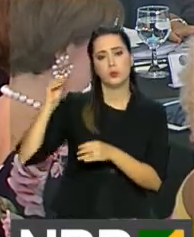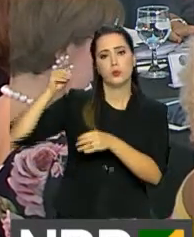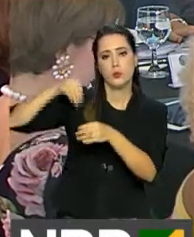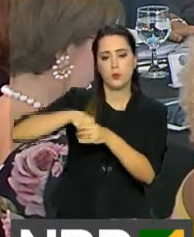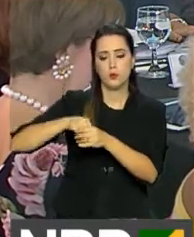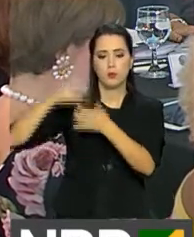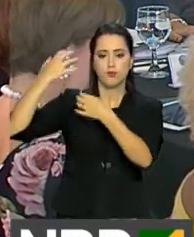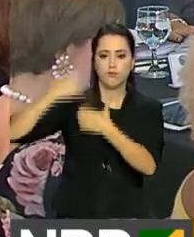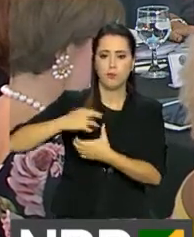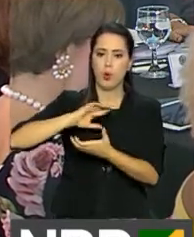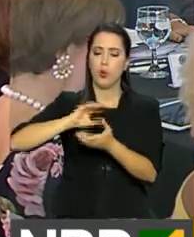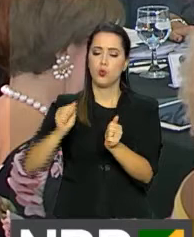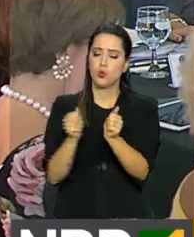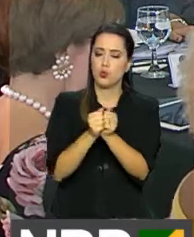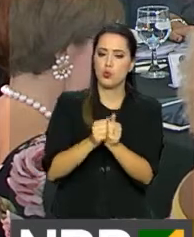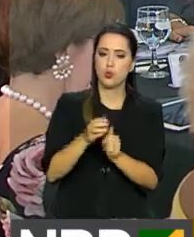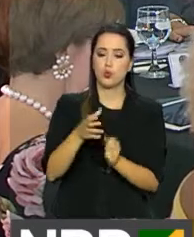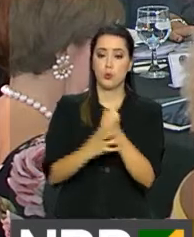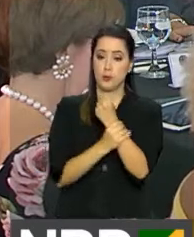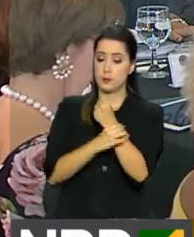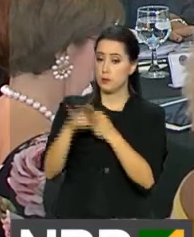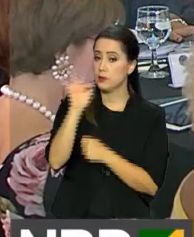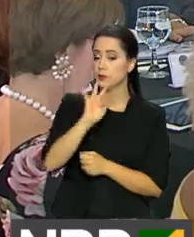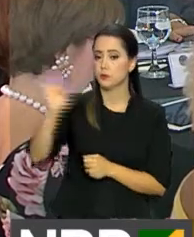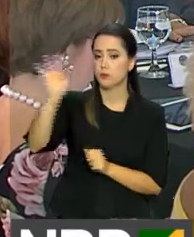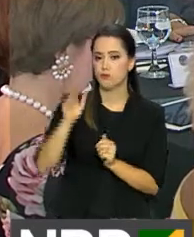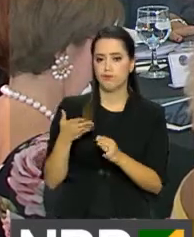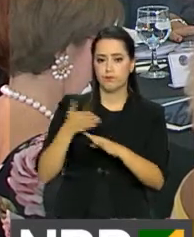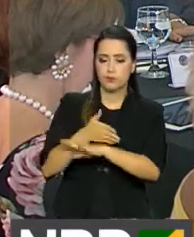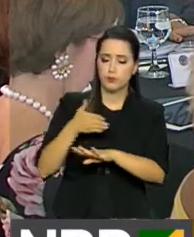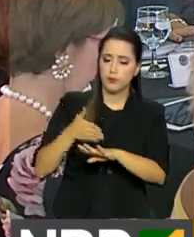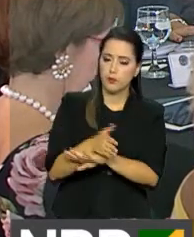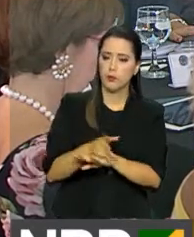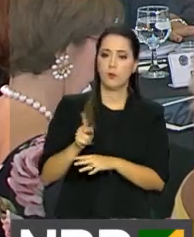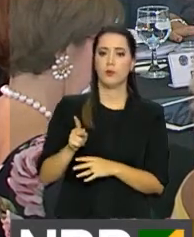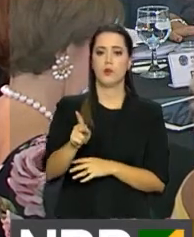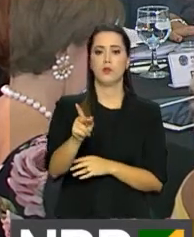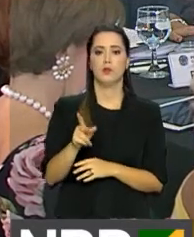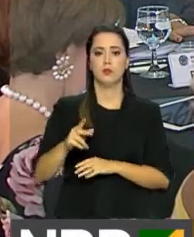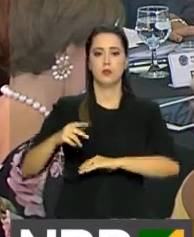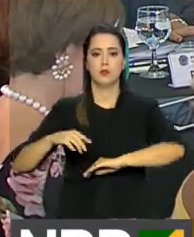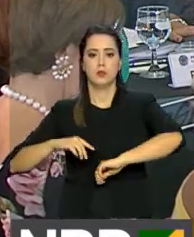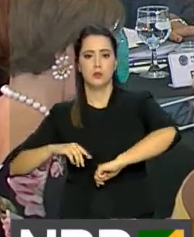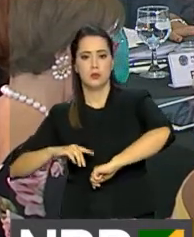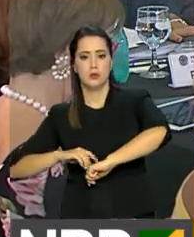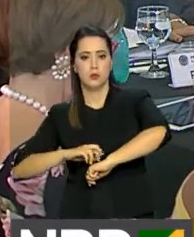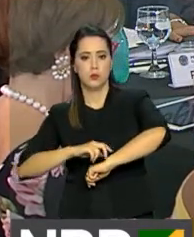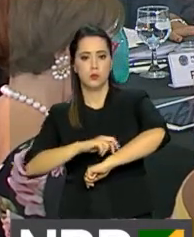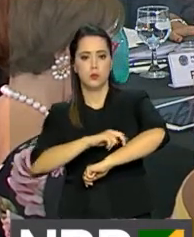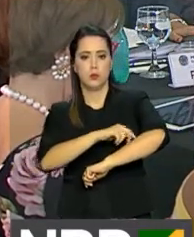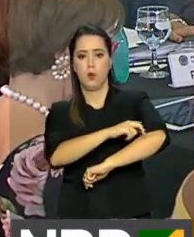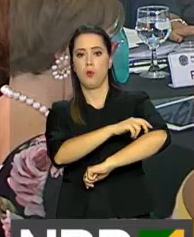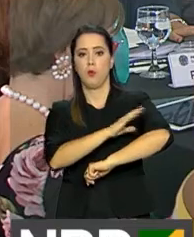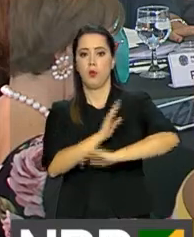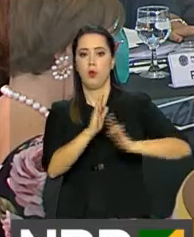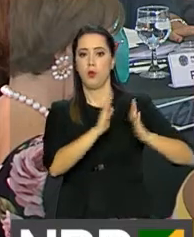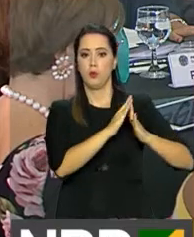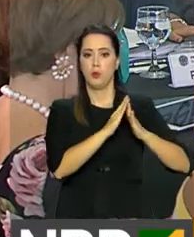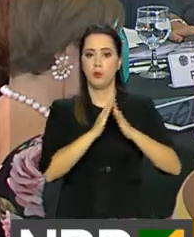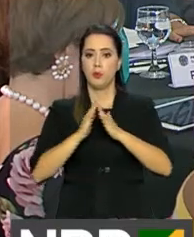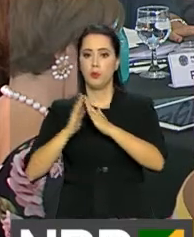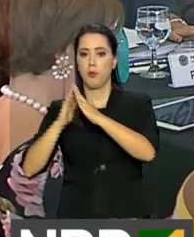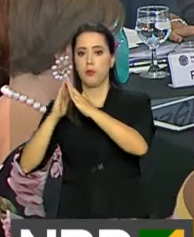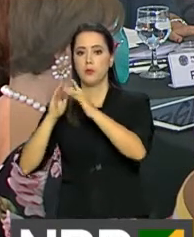federais tendo com frequência numa numa numa anulada pela queda onde em que ele